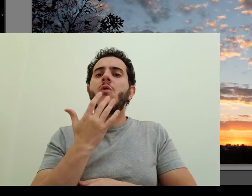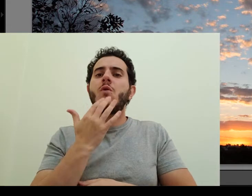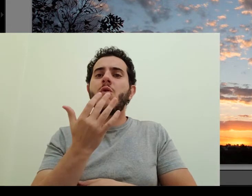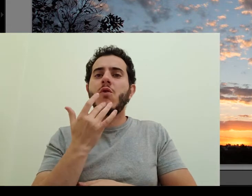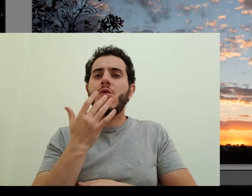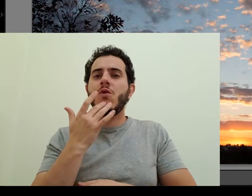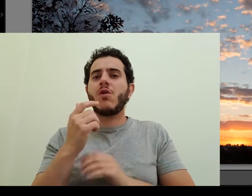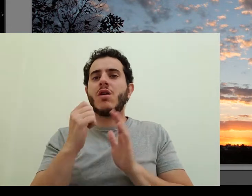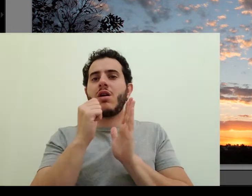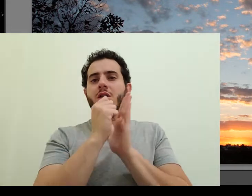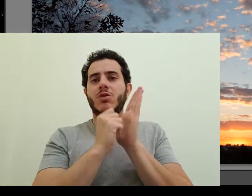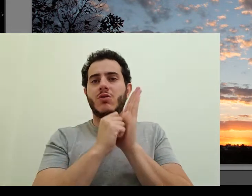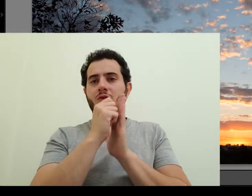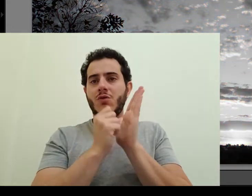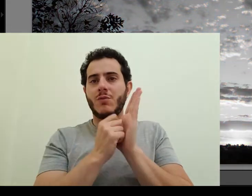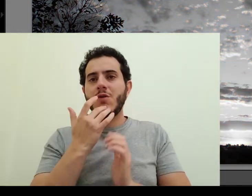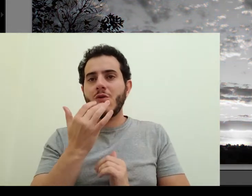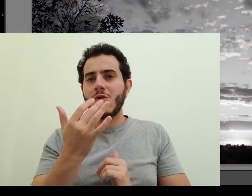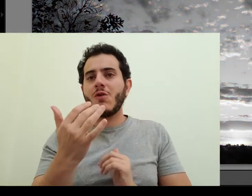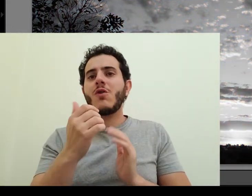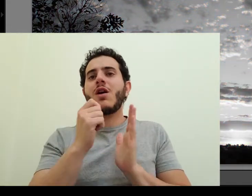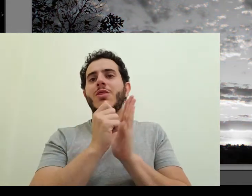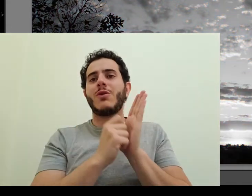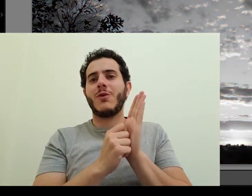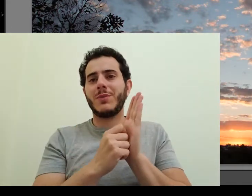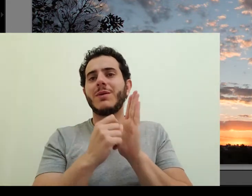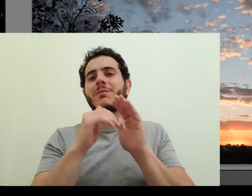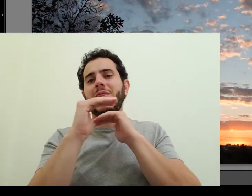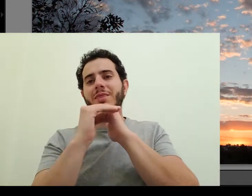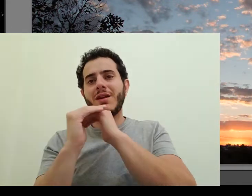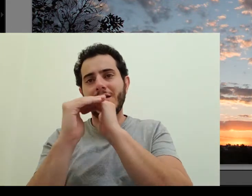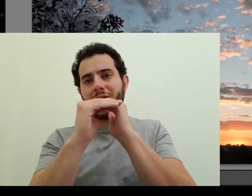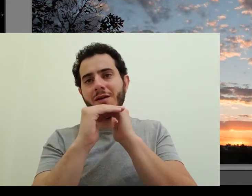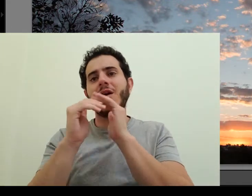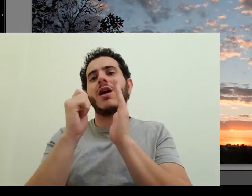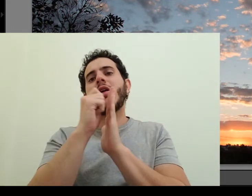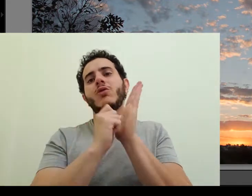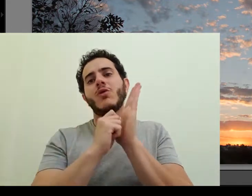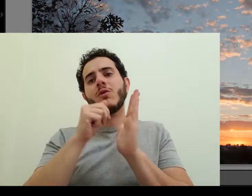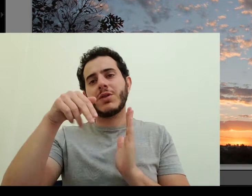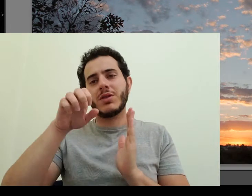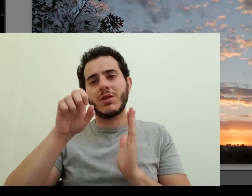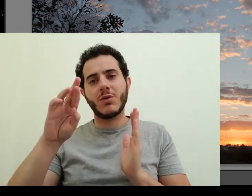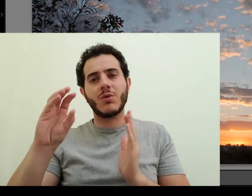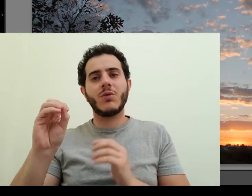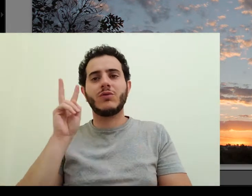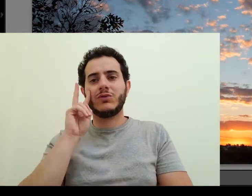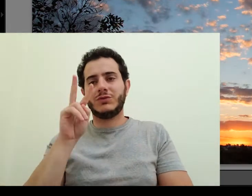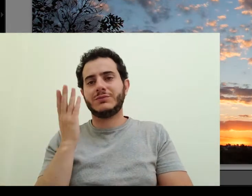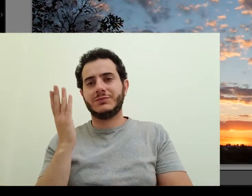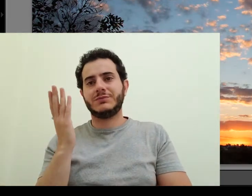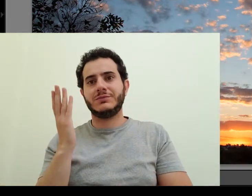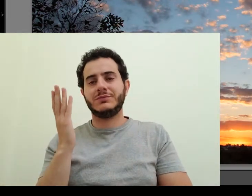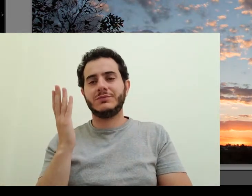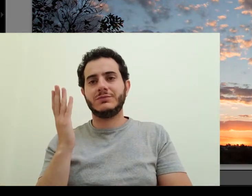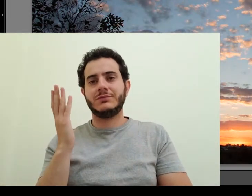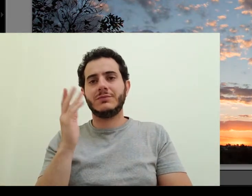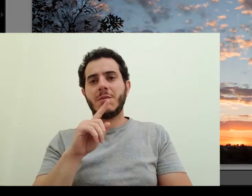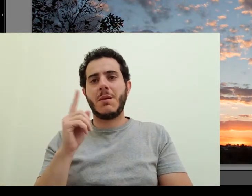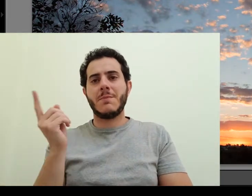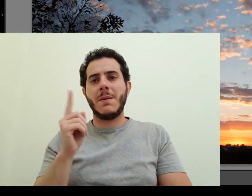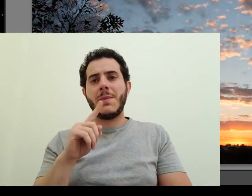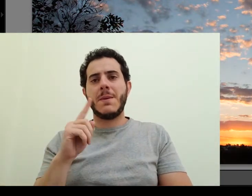cor da Adobe, ó, Adobe Cor, Adobe Monocromático, Adobe Padrão, Adobe Neutro, Paisagem,